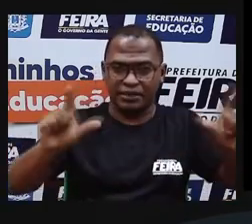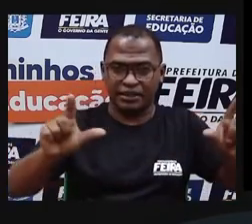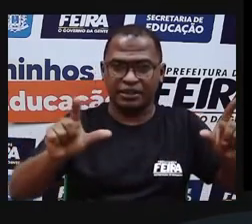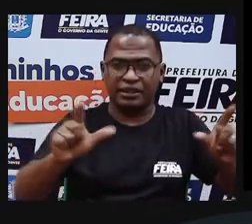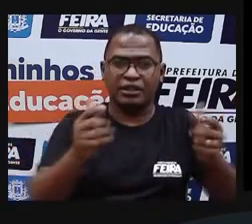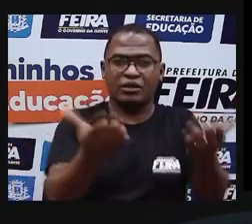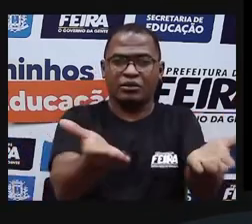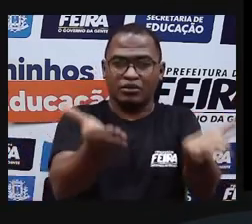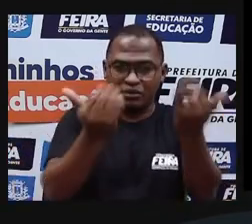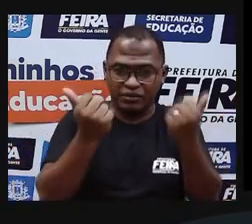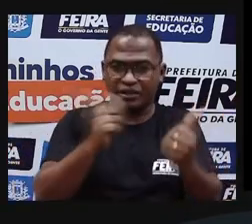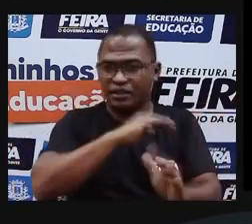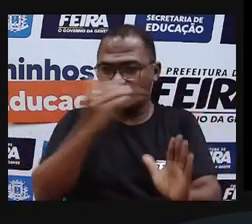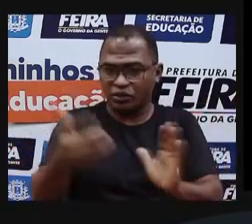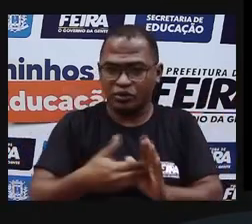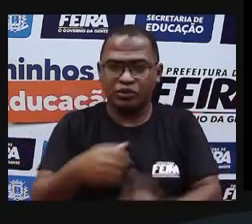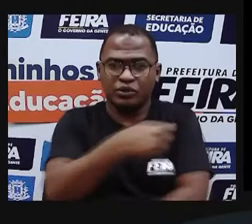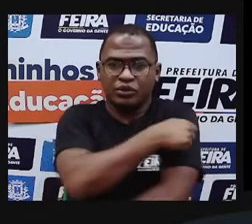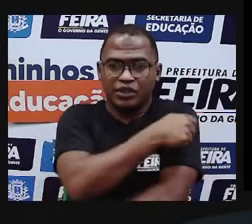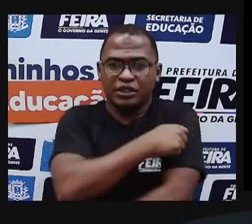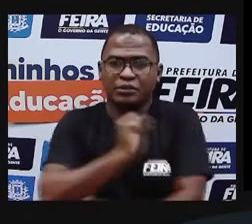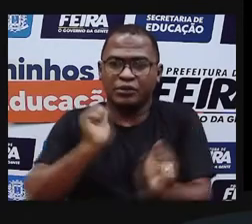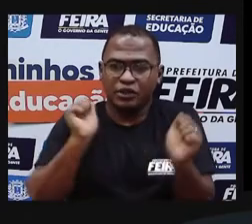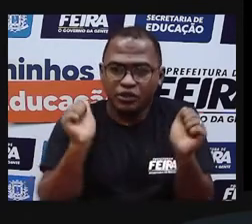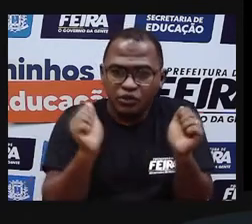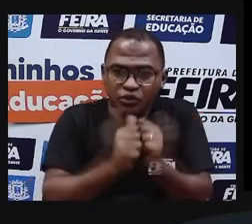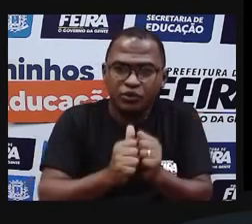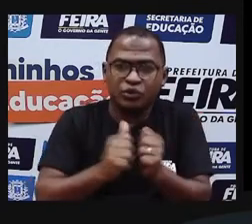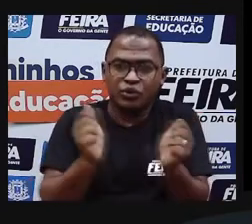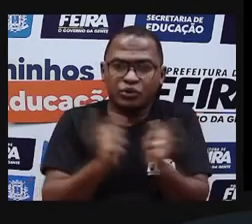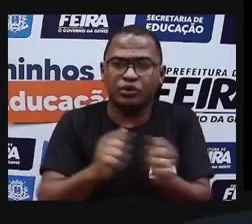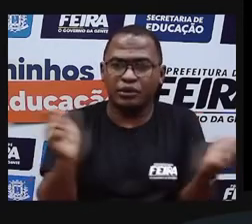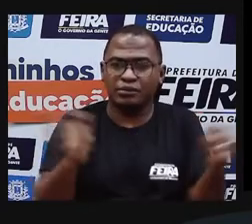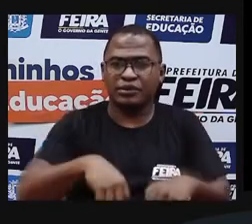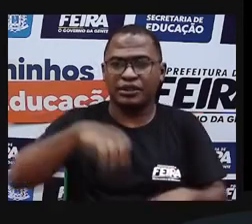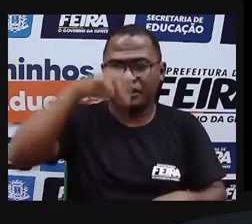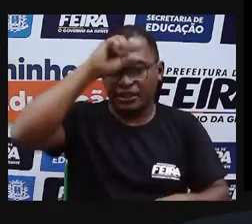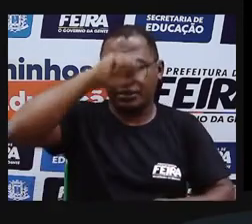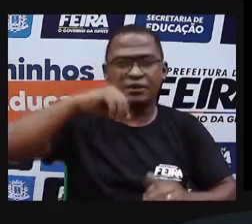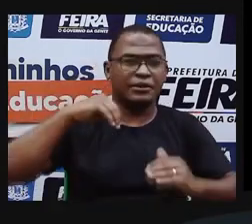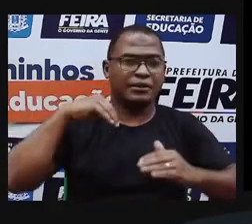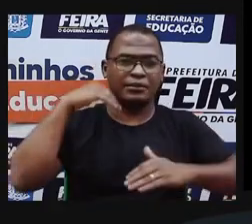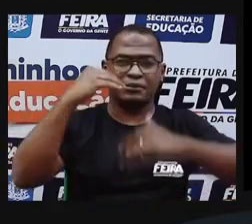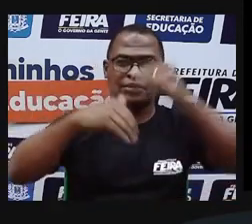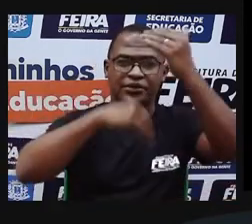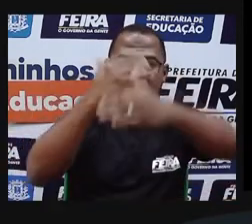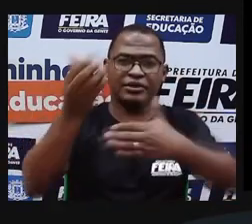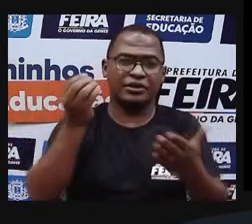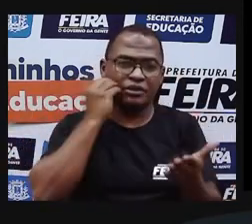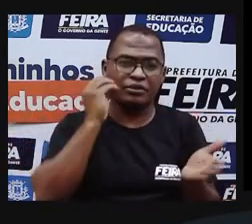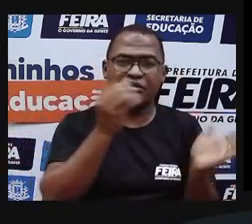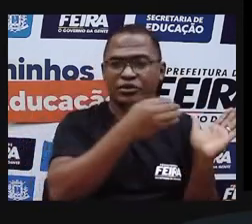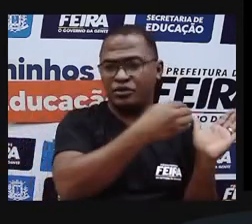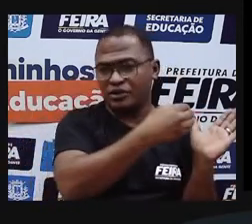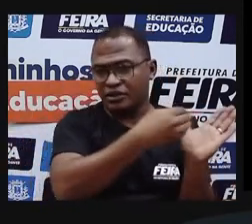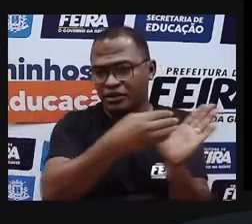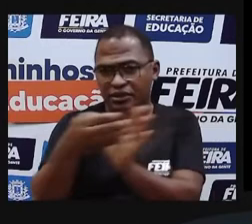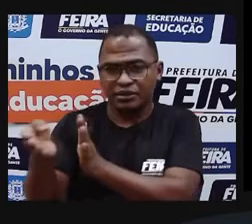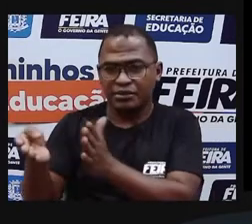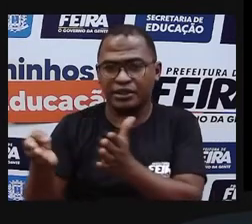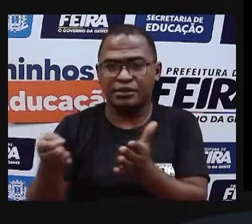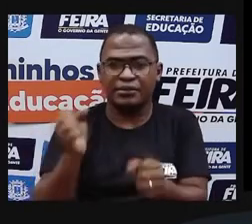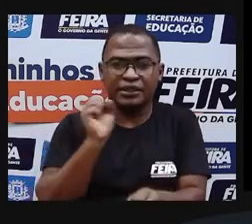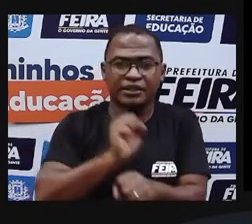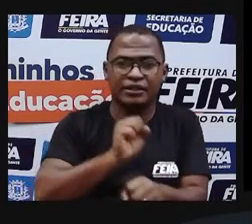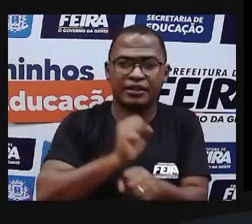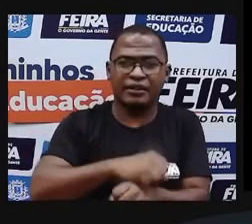mãos junto conosco para a gente poder crescer juntos. Então, eu vou mostrar esse vídeo para vocês, para que a gente não perca a